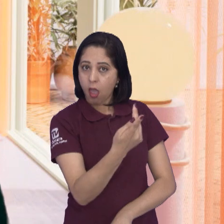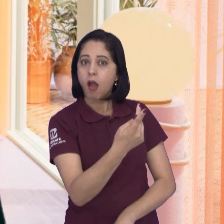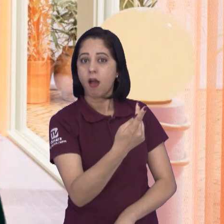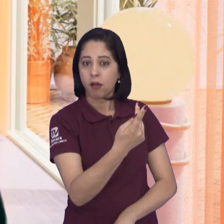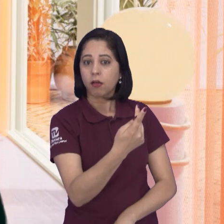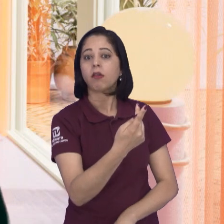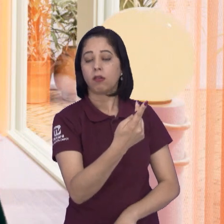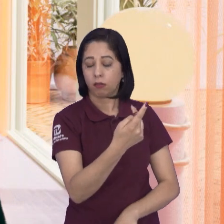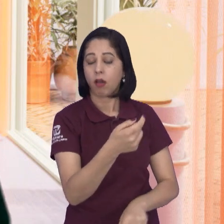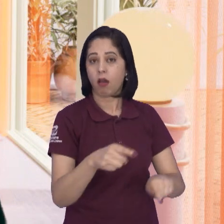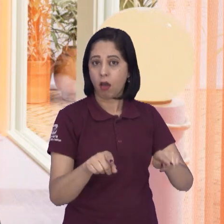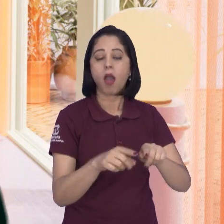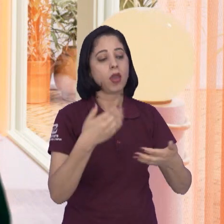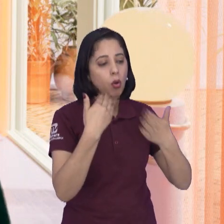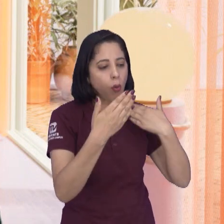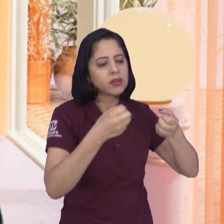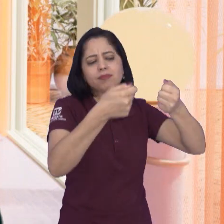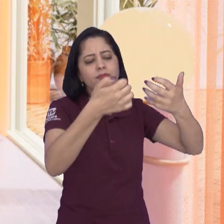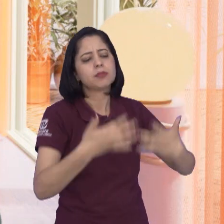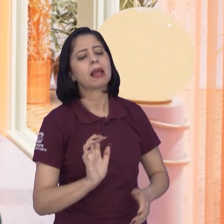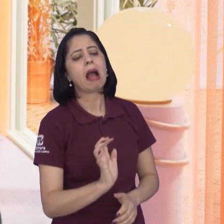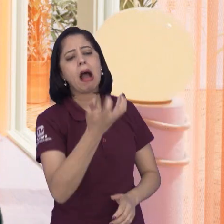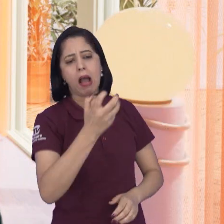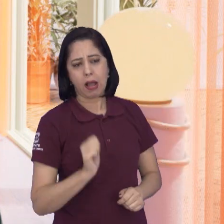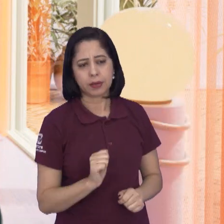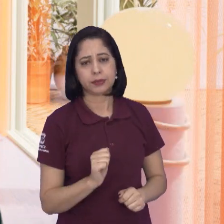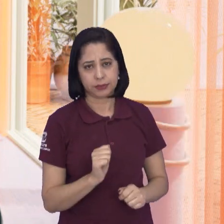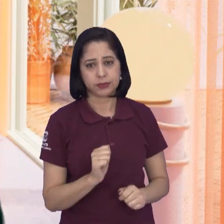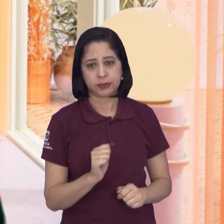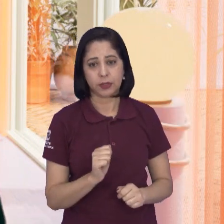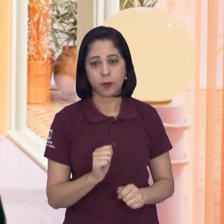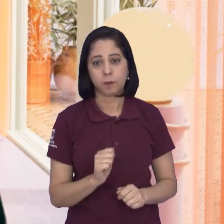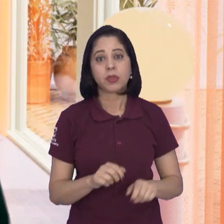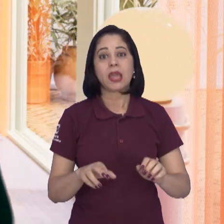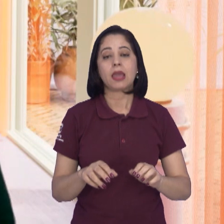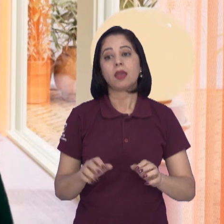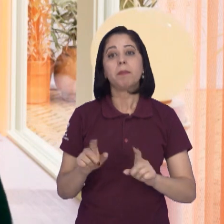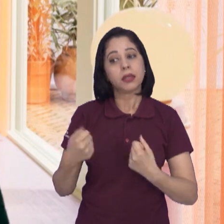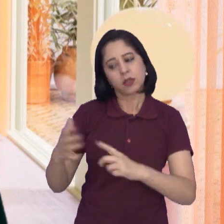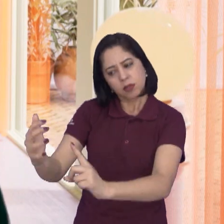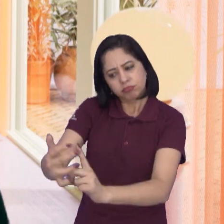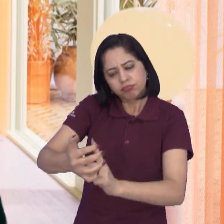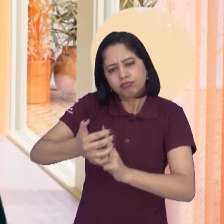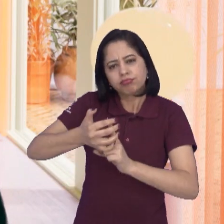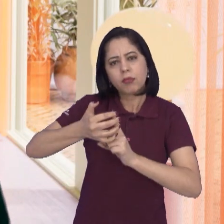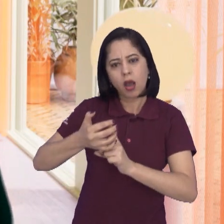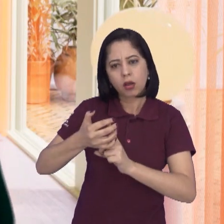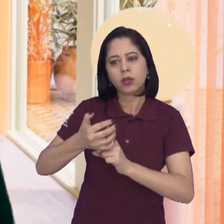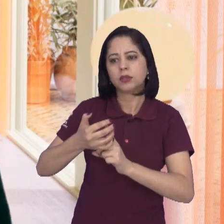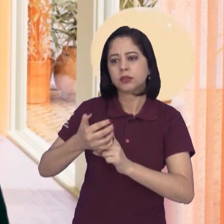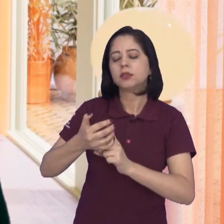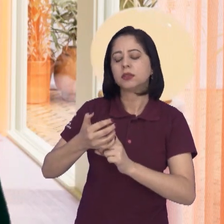vezes tem um compliance também, que vai receber, né, essa informação, tem um olhar acolhedor, né, uma